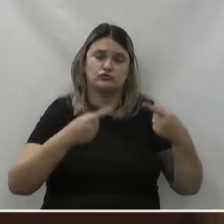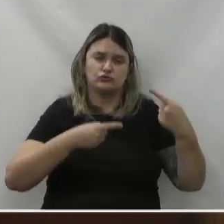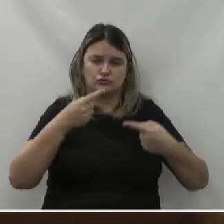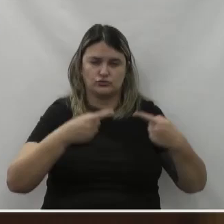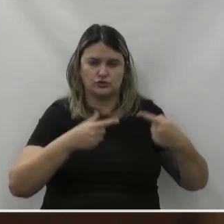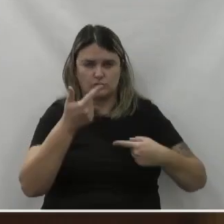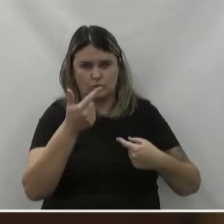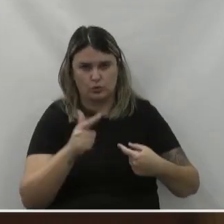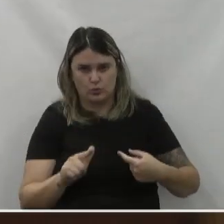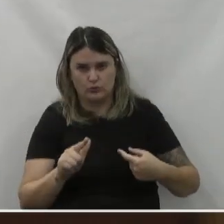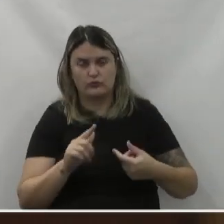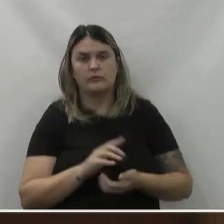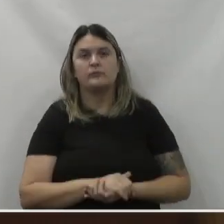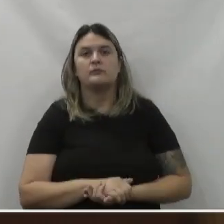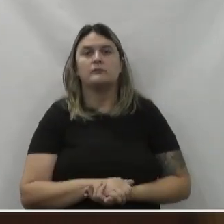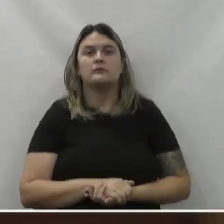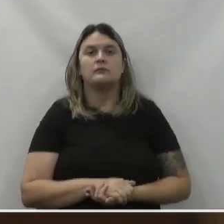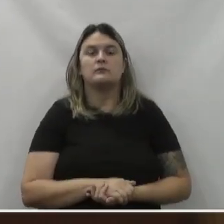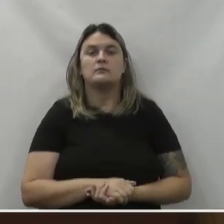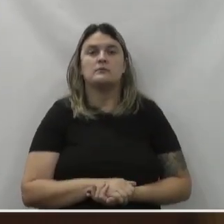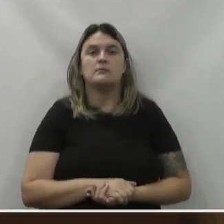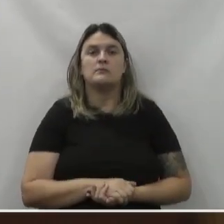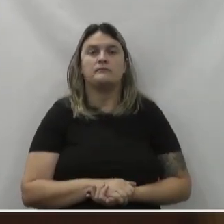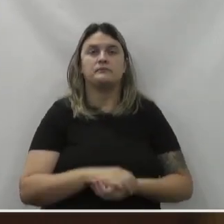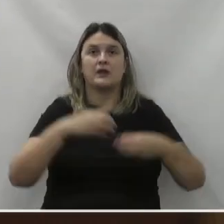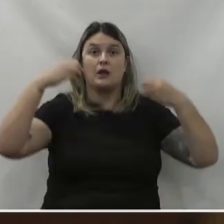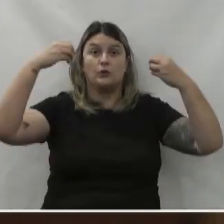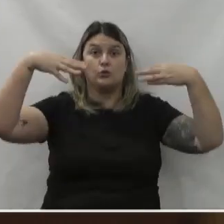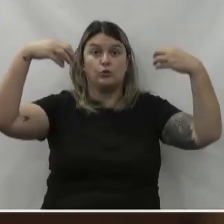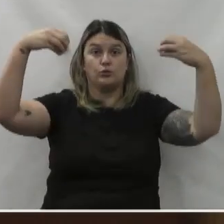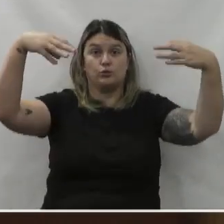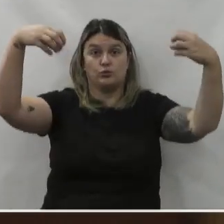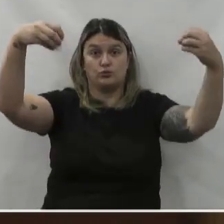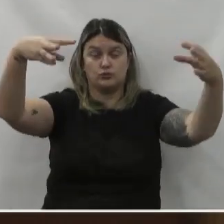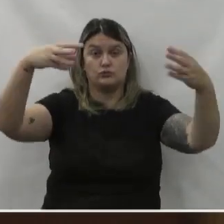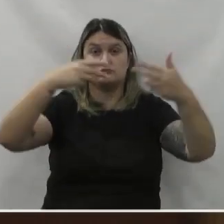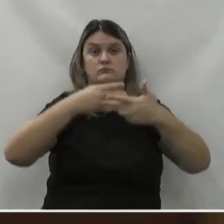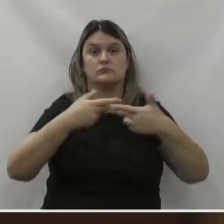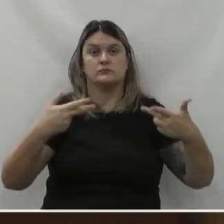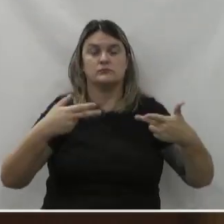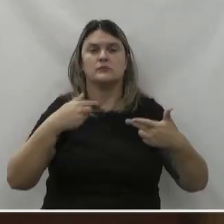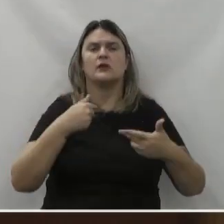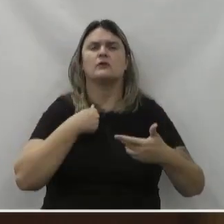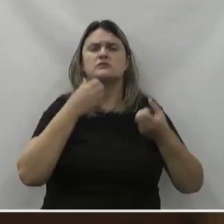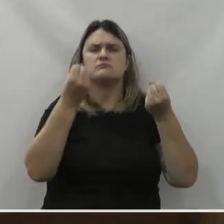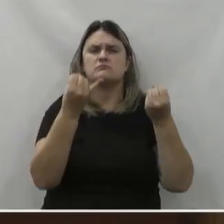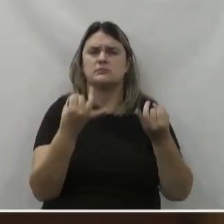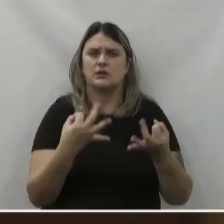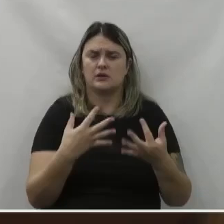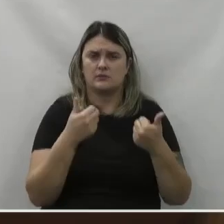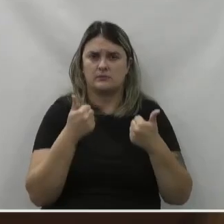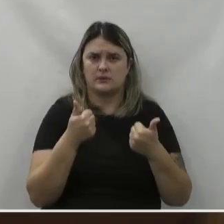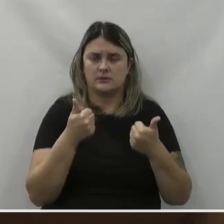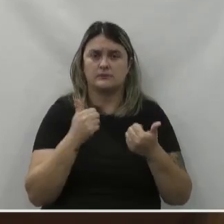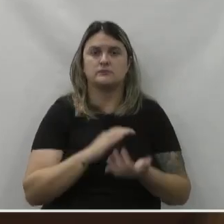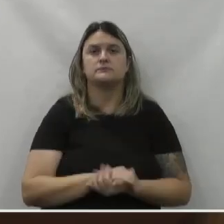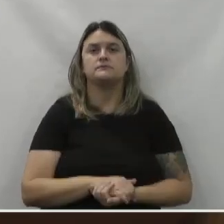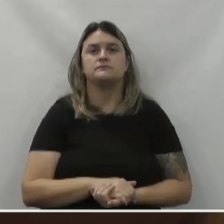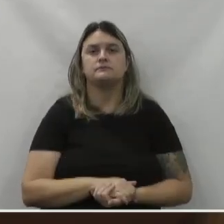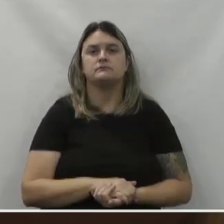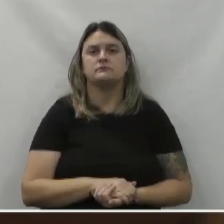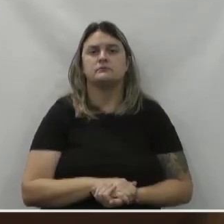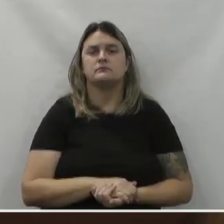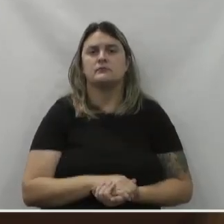gerou bastante discussão, né, referente à iluminação pública, então quero deixar bem claro aqui, tá, vereadores, né, não estou